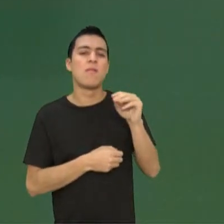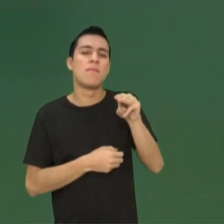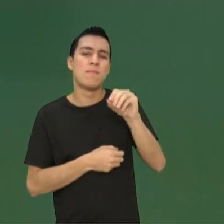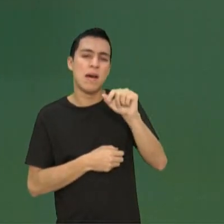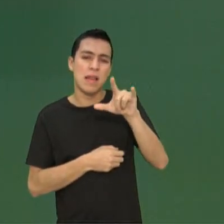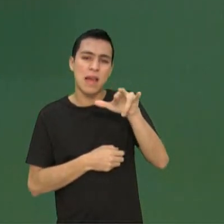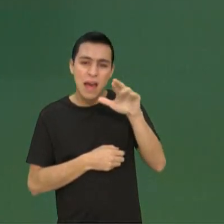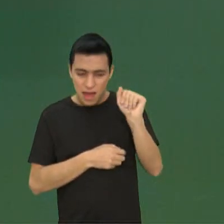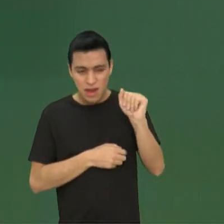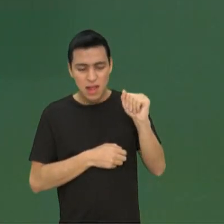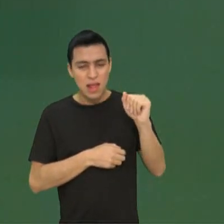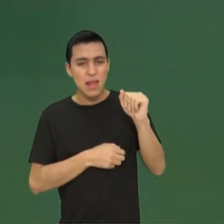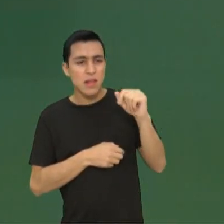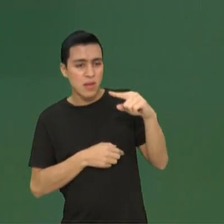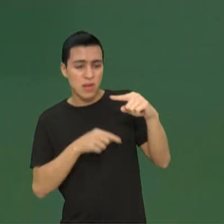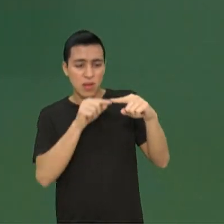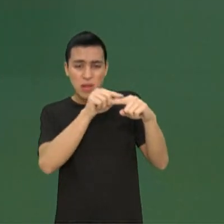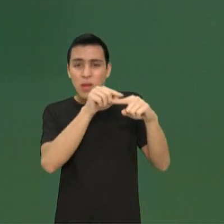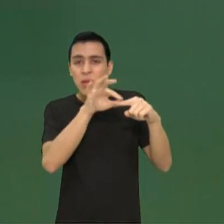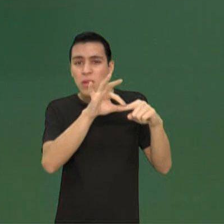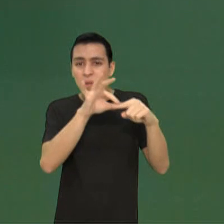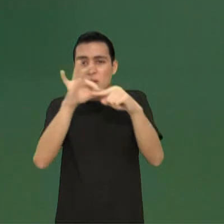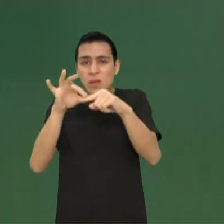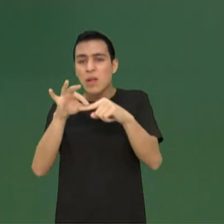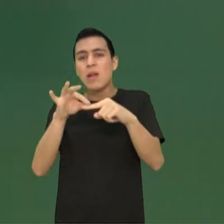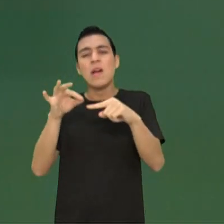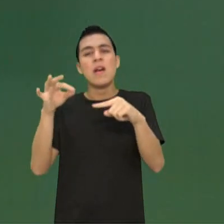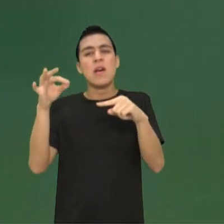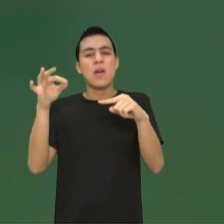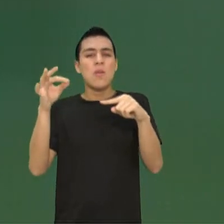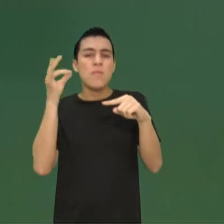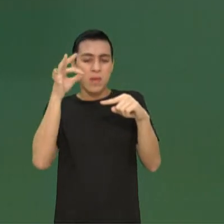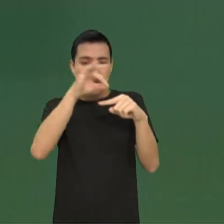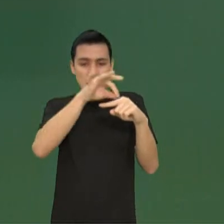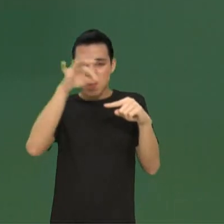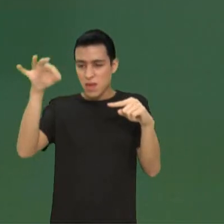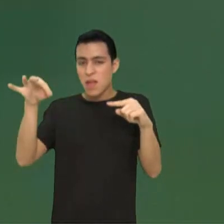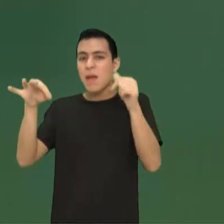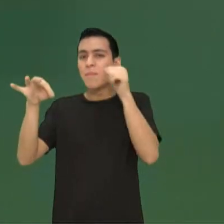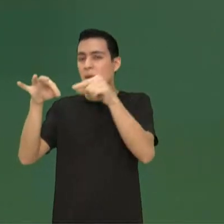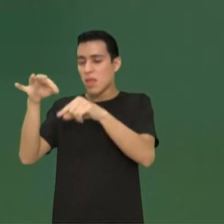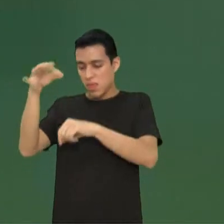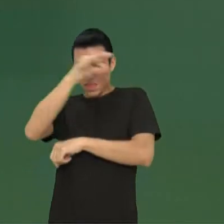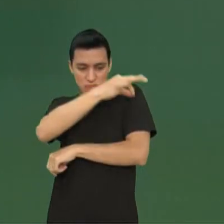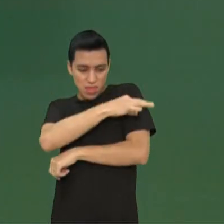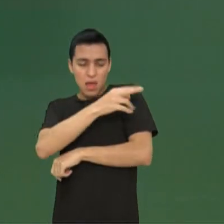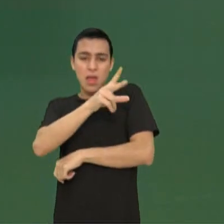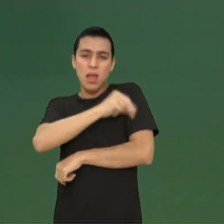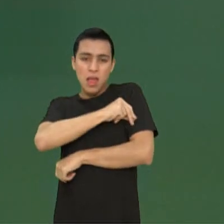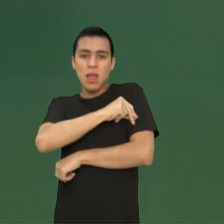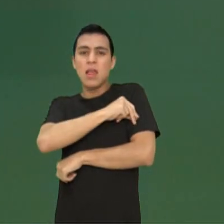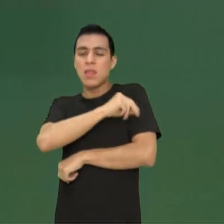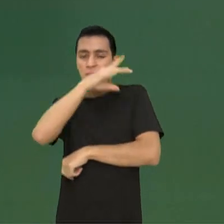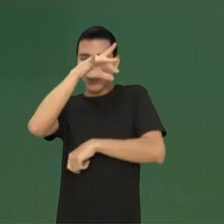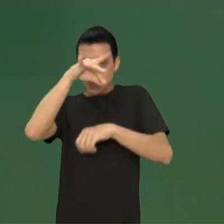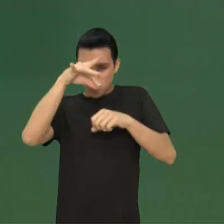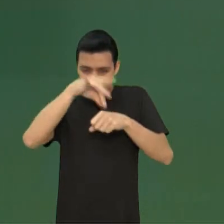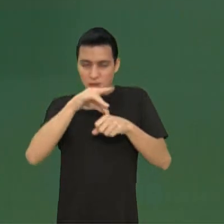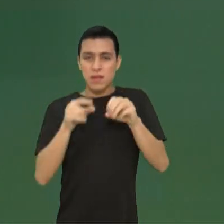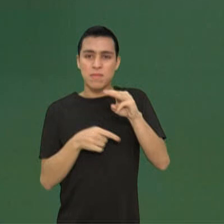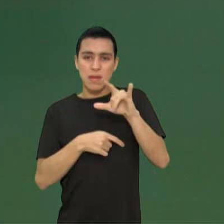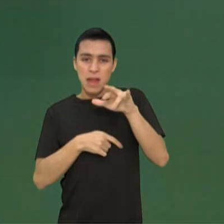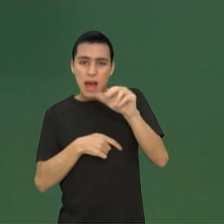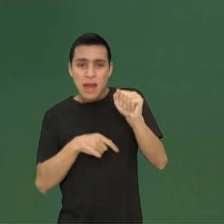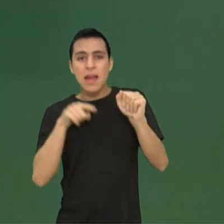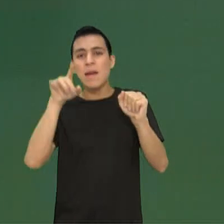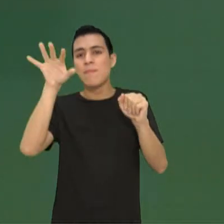Lembra o parasita da malária? Aquele que é carregado pelo mosquito. A fêmea pica você, injeta a malária. Para isso ela teve que picar